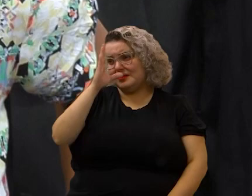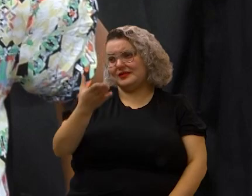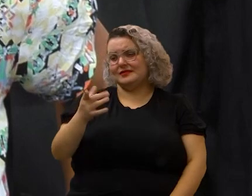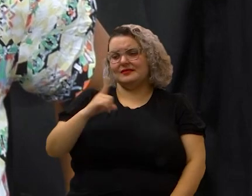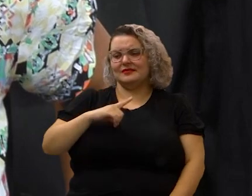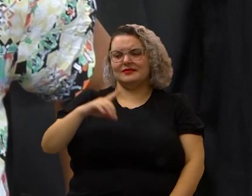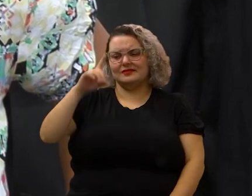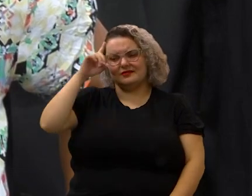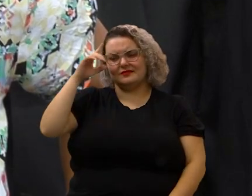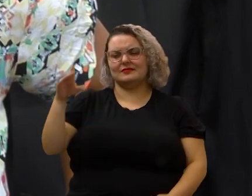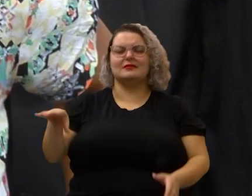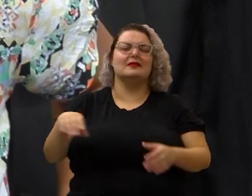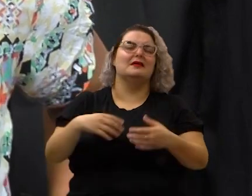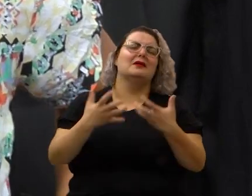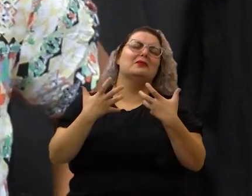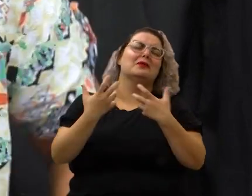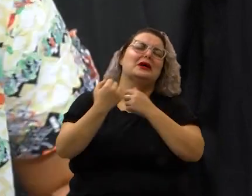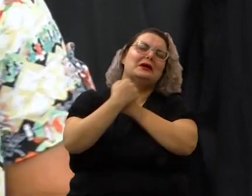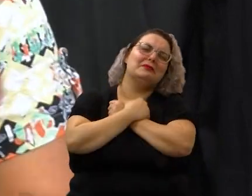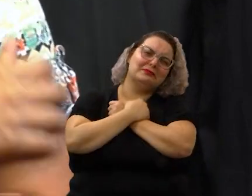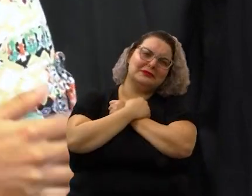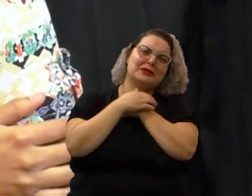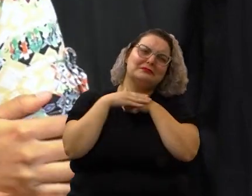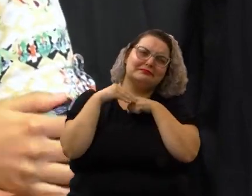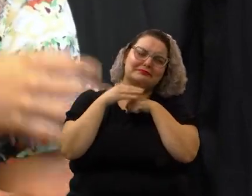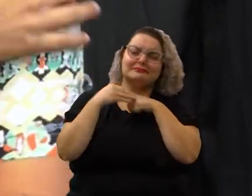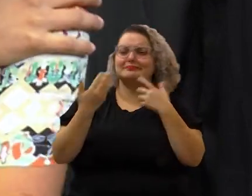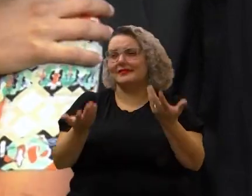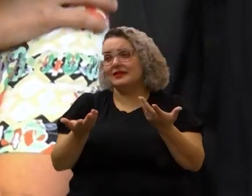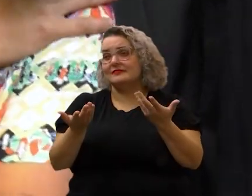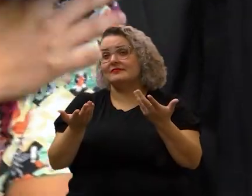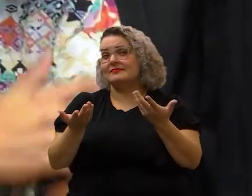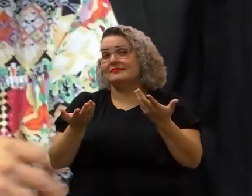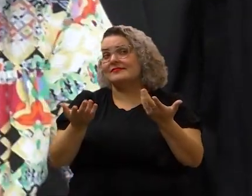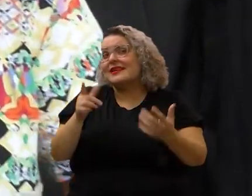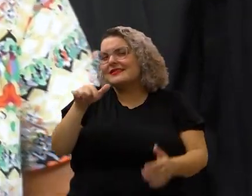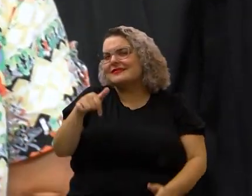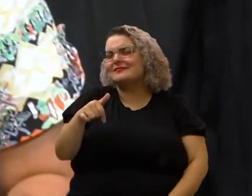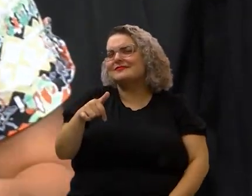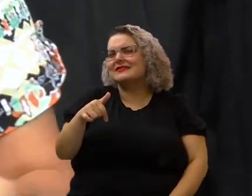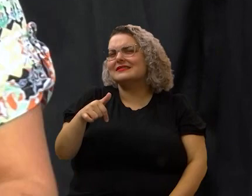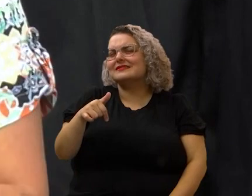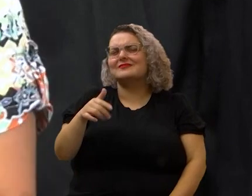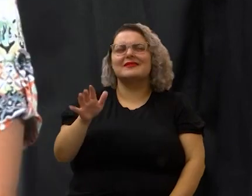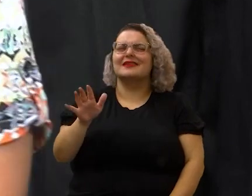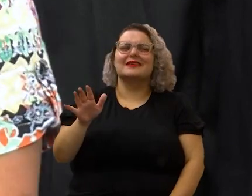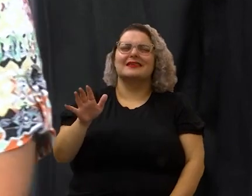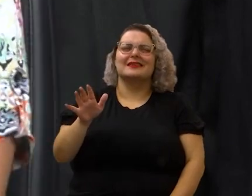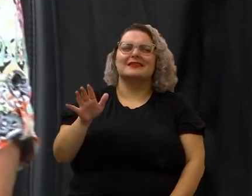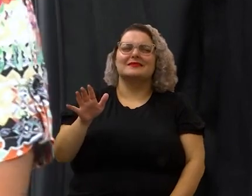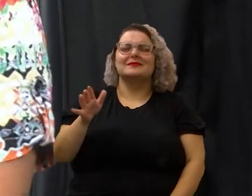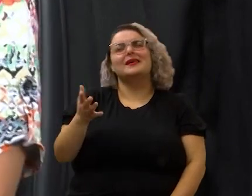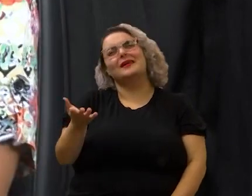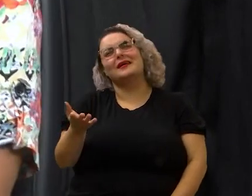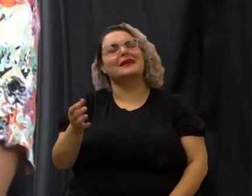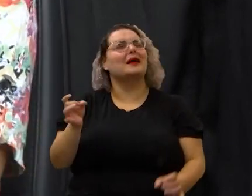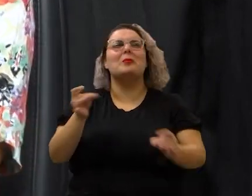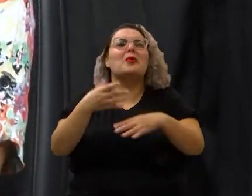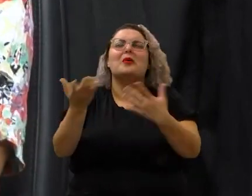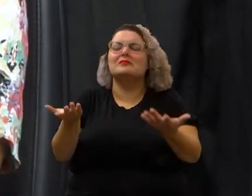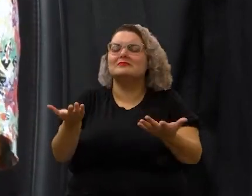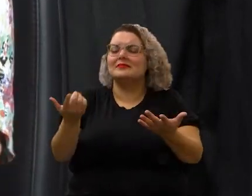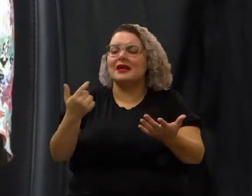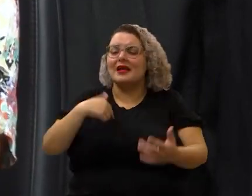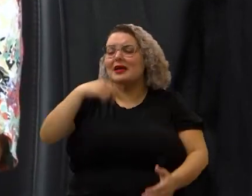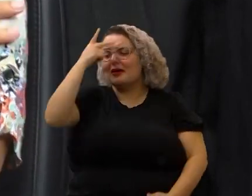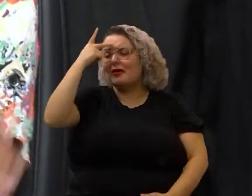dói, principalmente quando, sei lá, tem dia que você chega assim e fala, eu só queria um abraço, um afago, um carinho. Mas também depois você passa, assim, você passa aquilo, você fala, olha